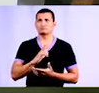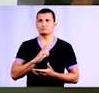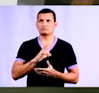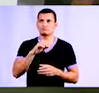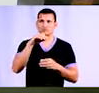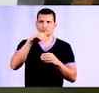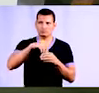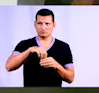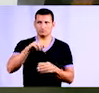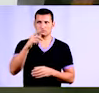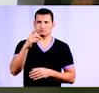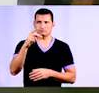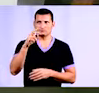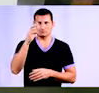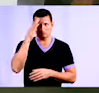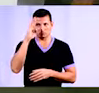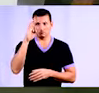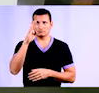dentro da memória principal